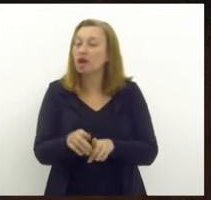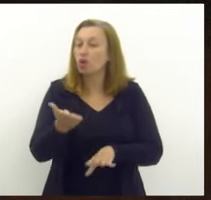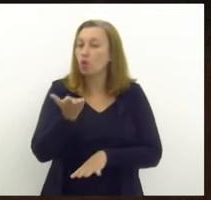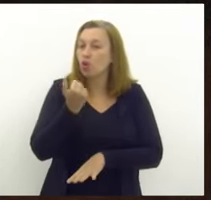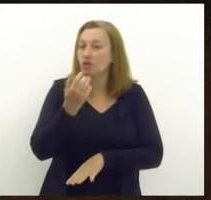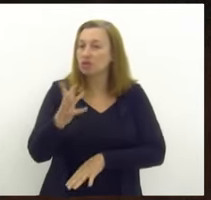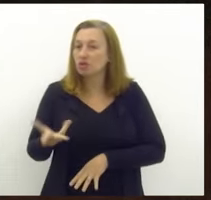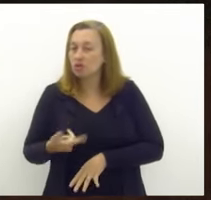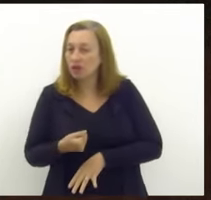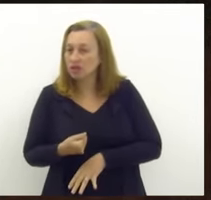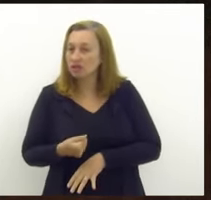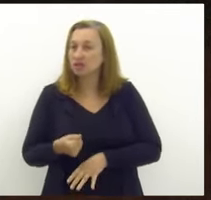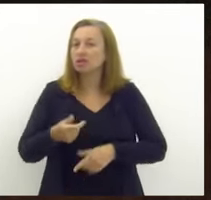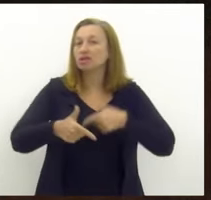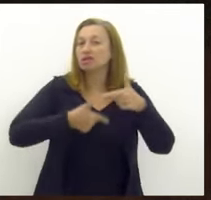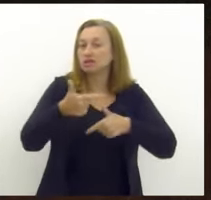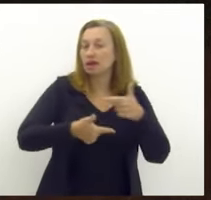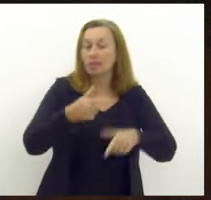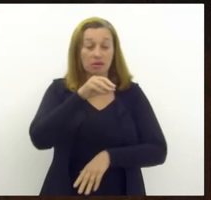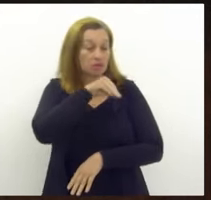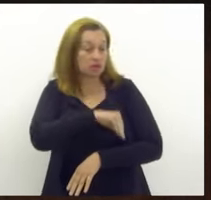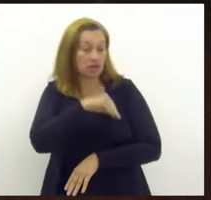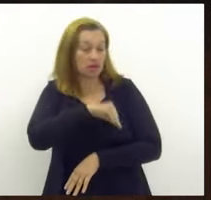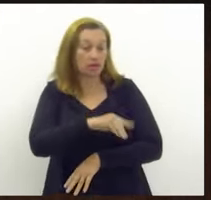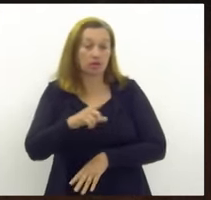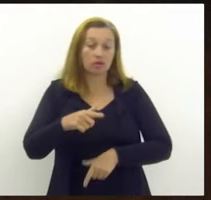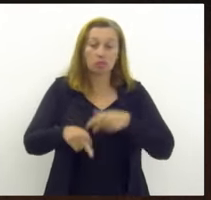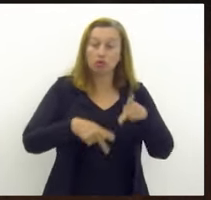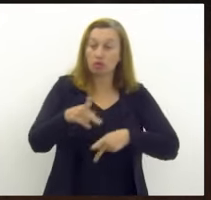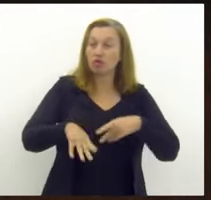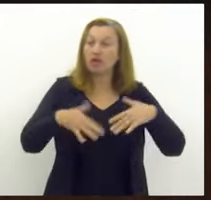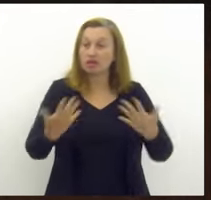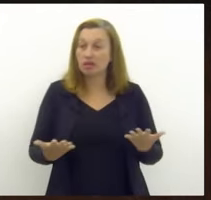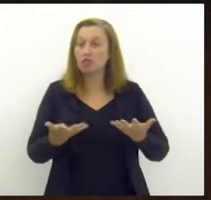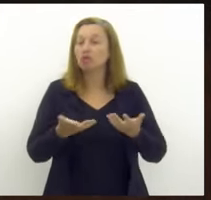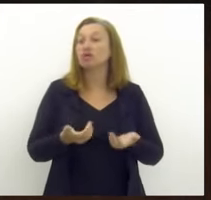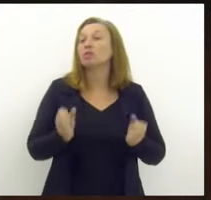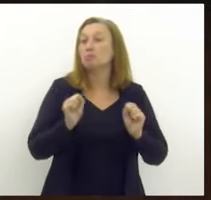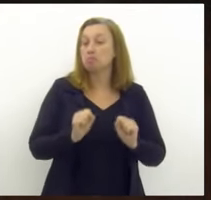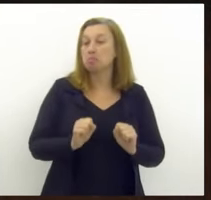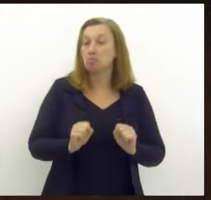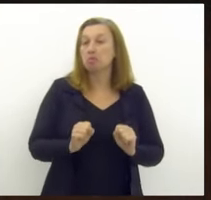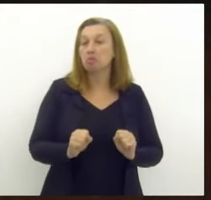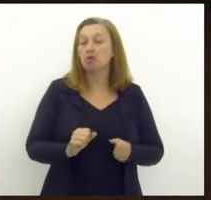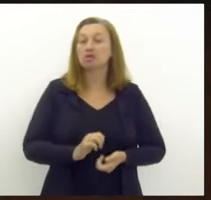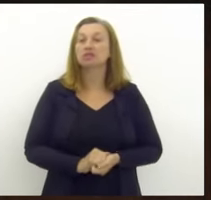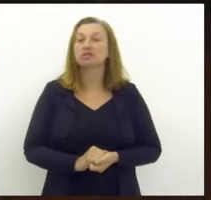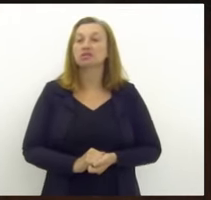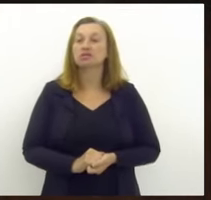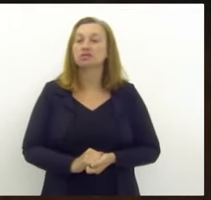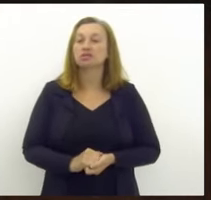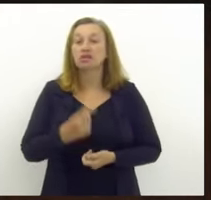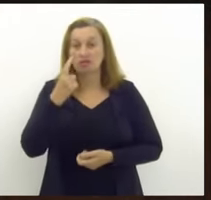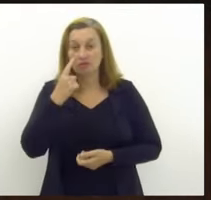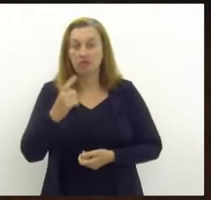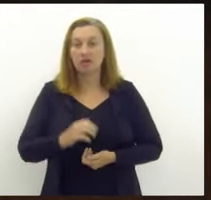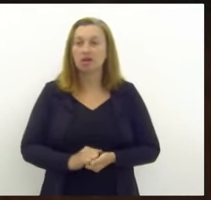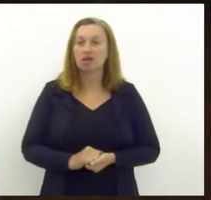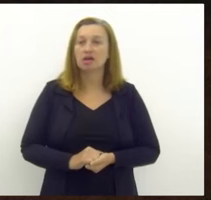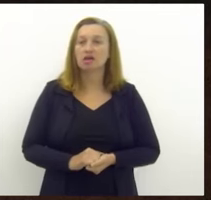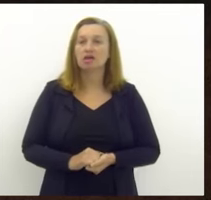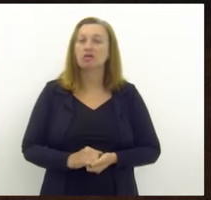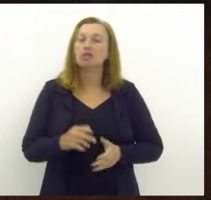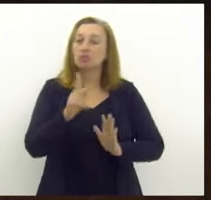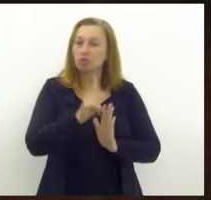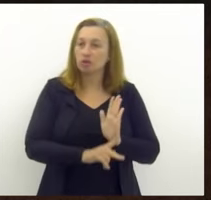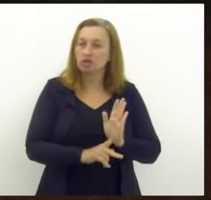Central que é emprego e renda paraa nossa população então que a gente possa vislumbrar o quanto antes esse projeto